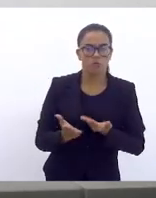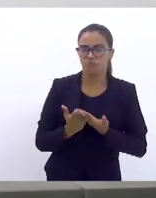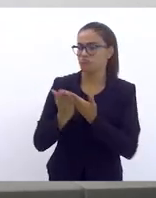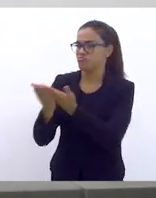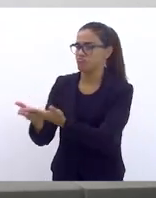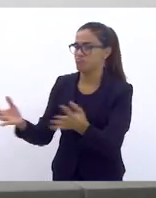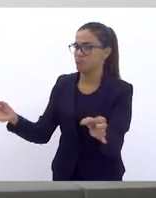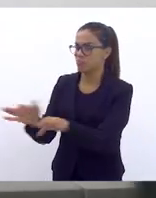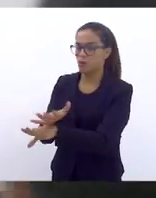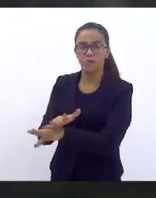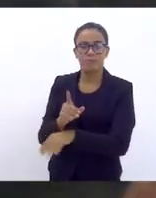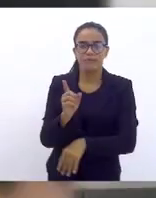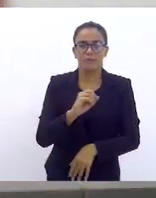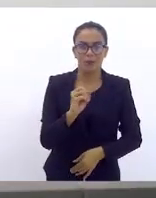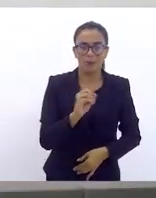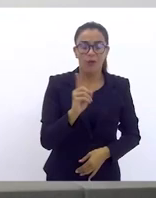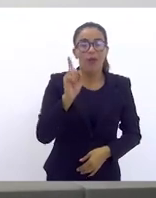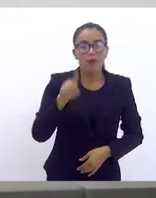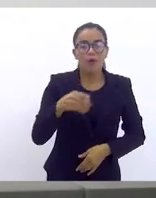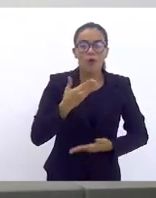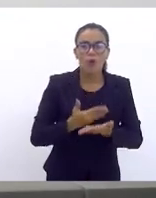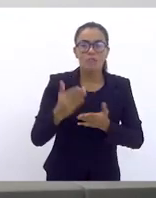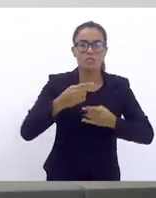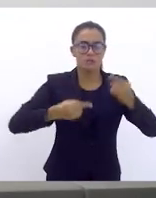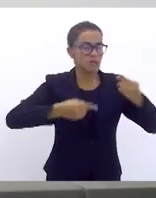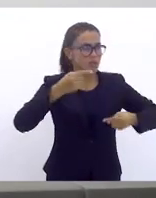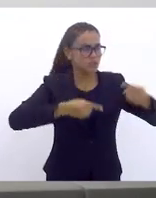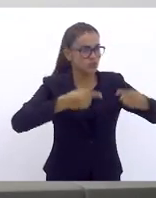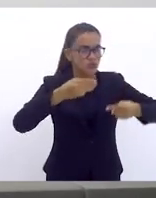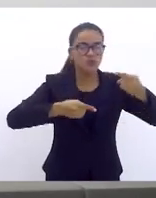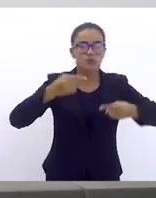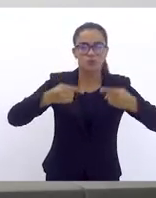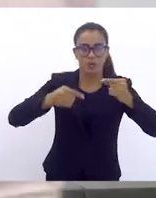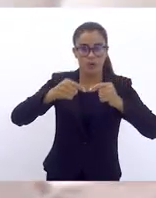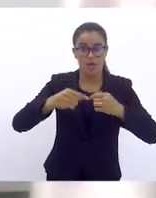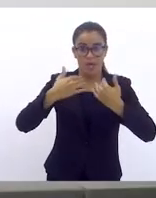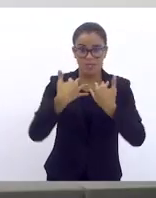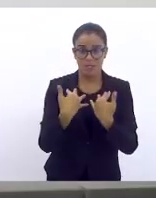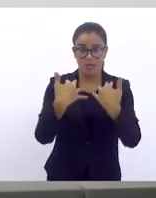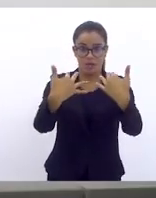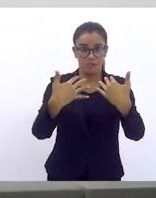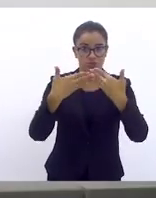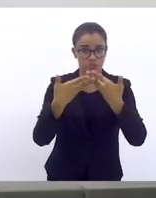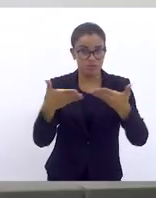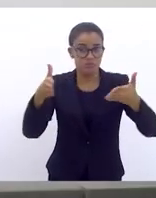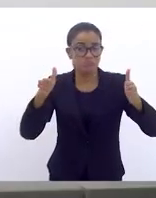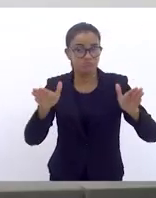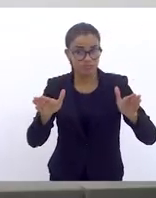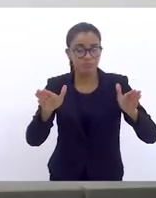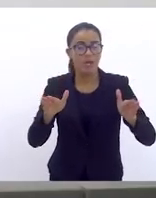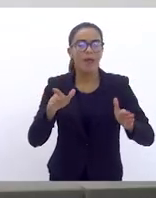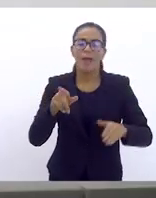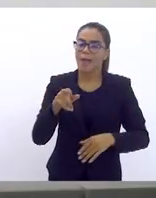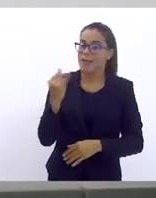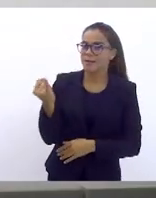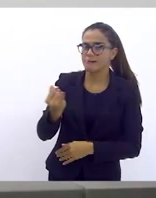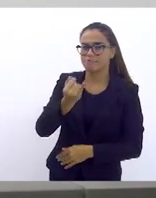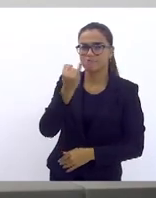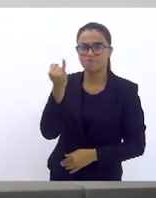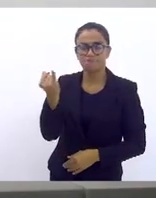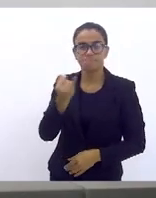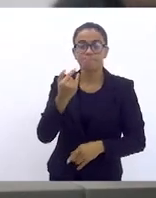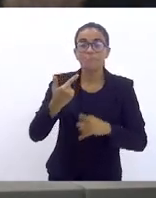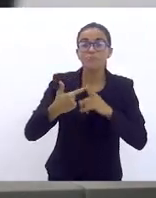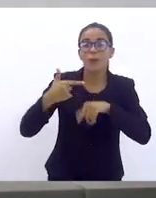acabado não nós começamos a discussão e essa audiência pública ela é muito muito pertinente porque